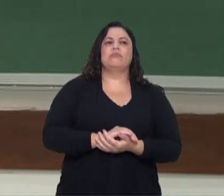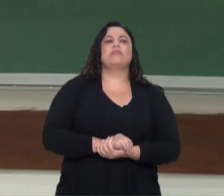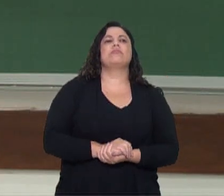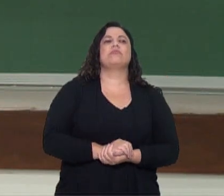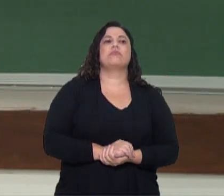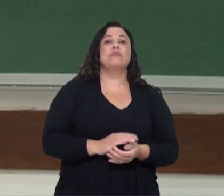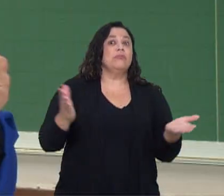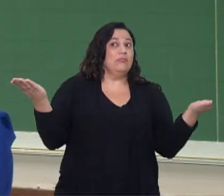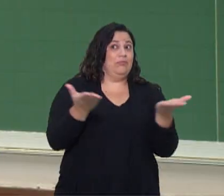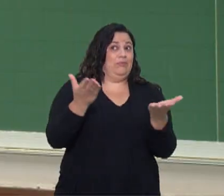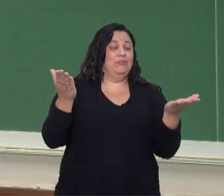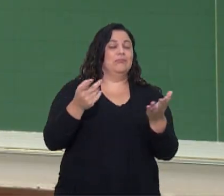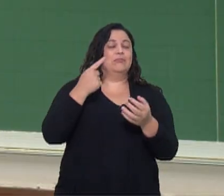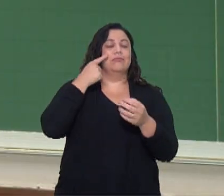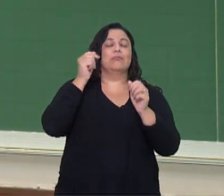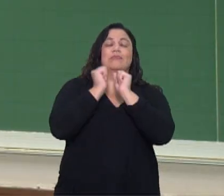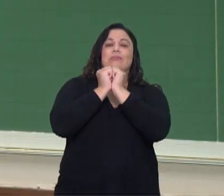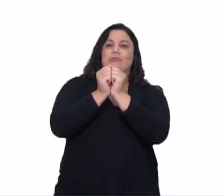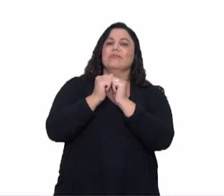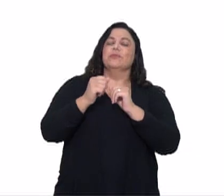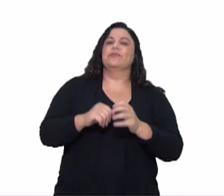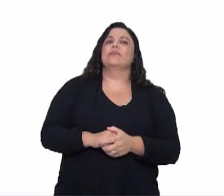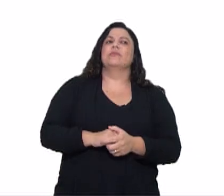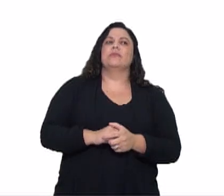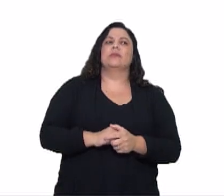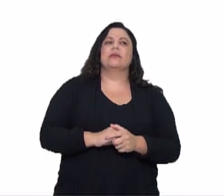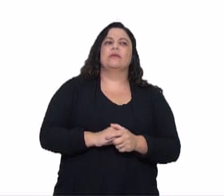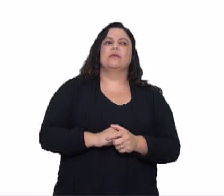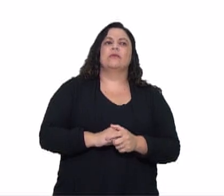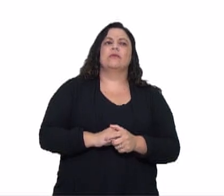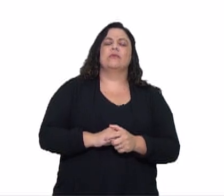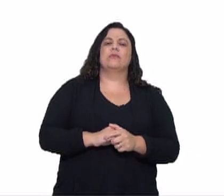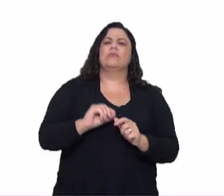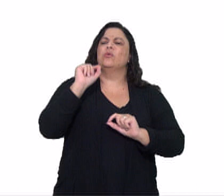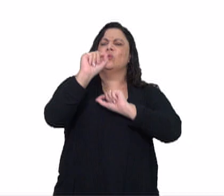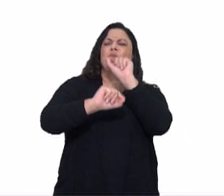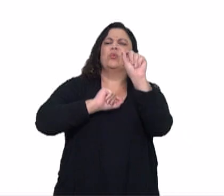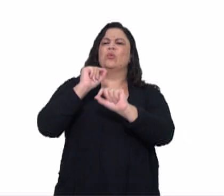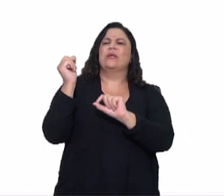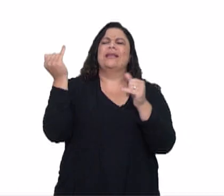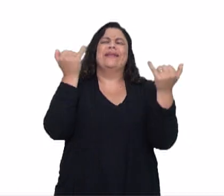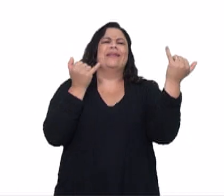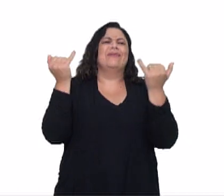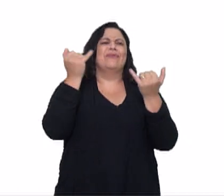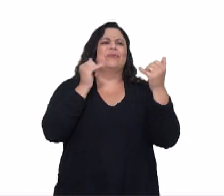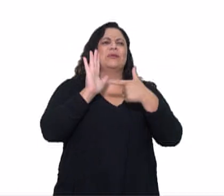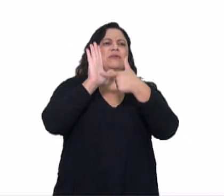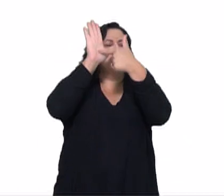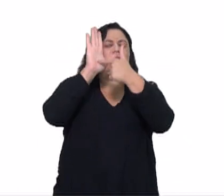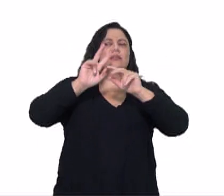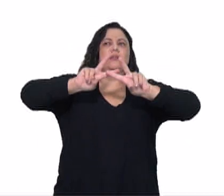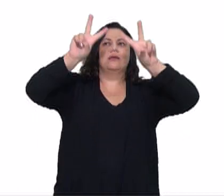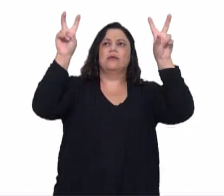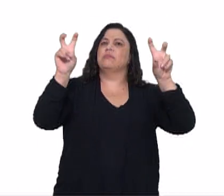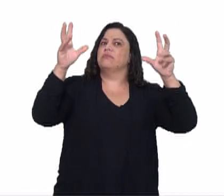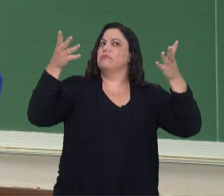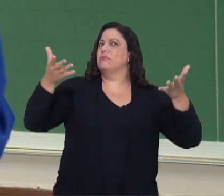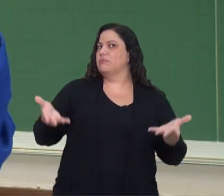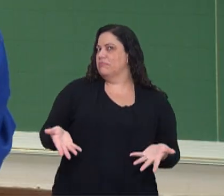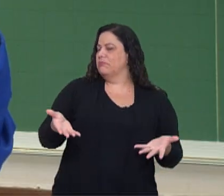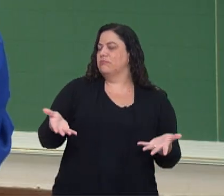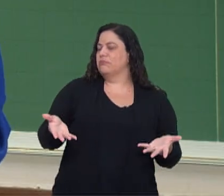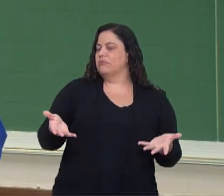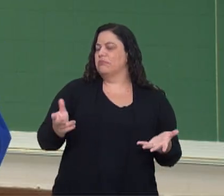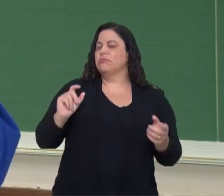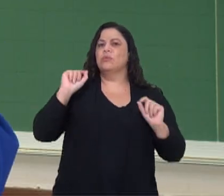Vamos fazer juntos isso daqui, ó. Que informação é apresentada no título da notícia? Qual informação que no